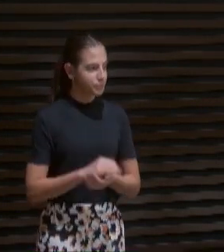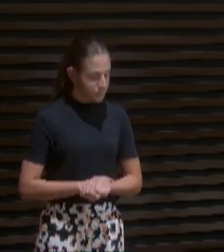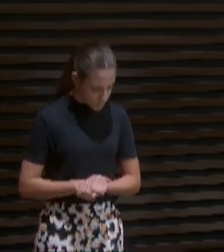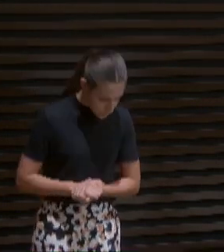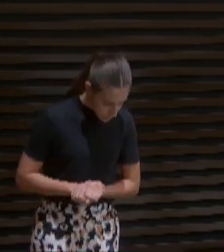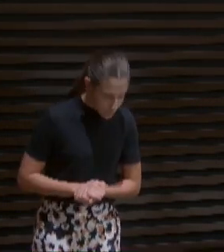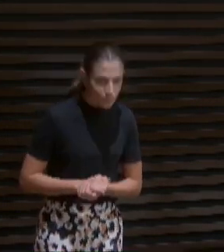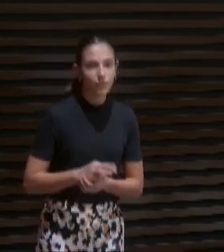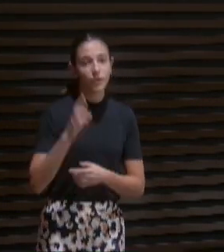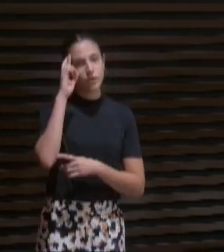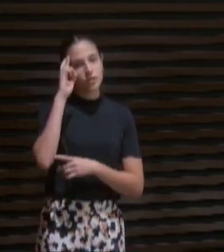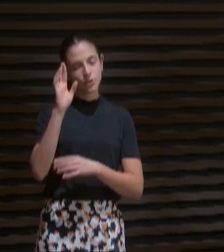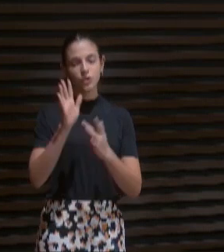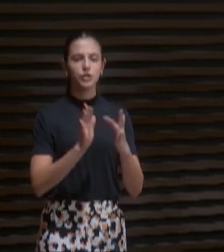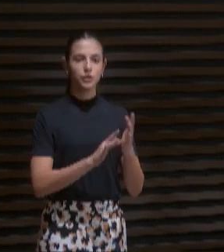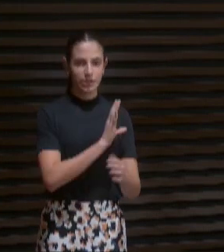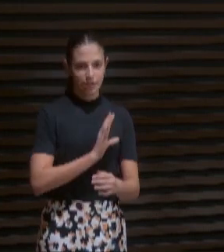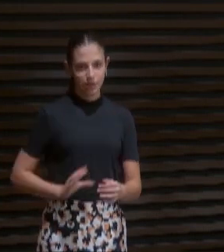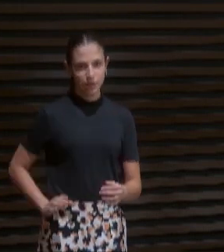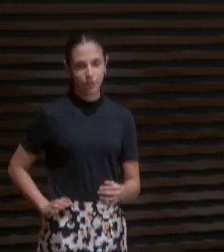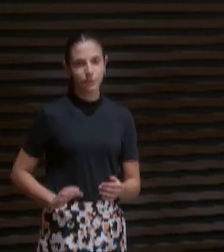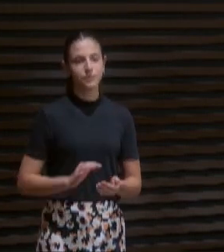O Senhor Jesus Cristo,